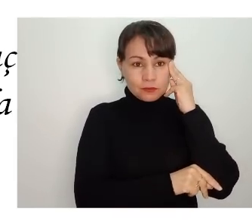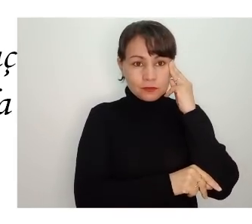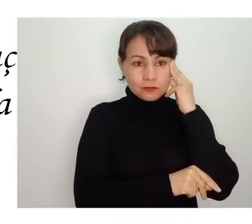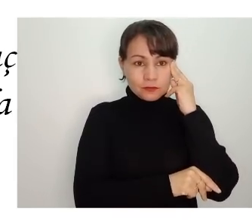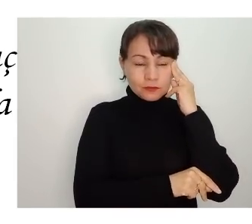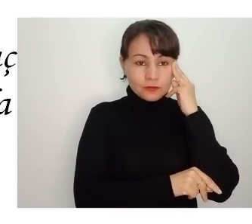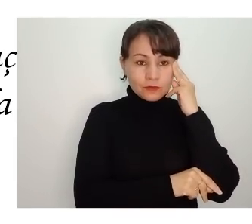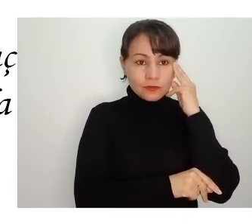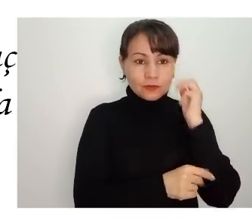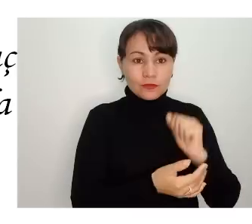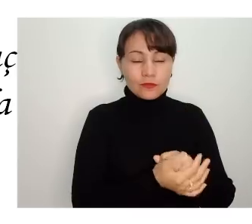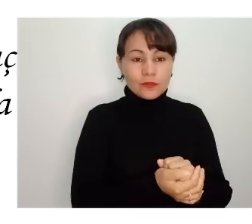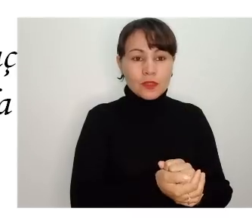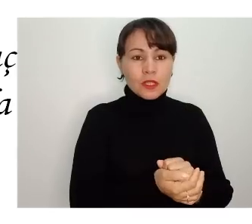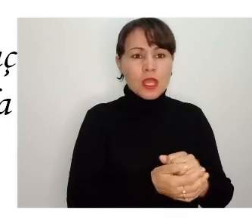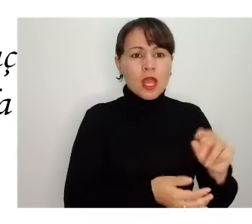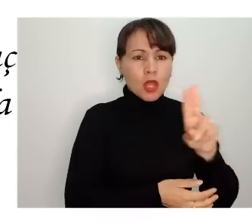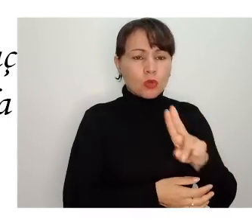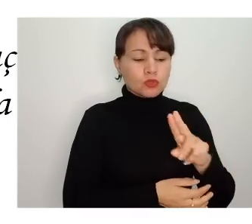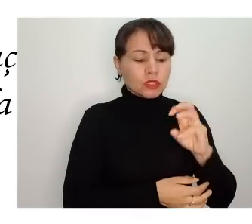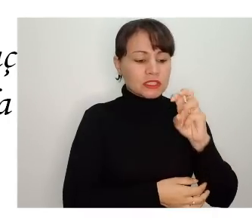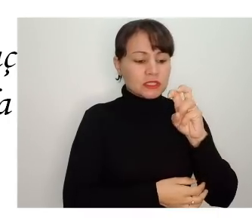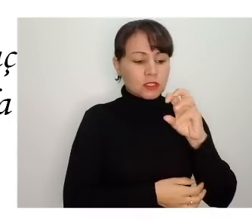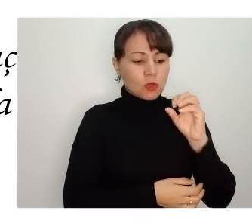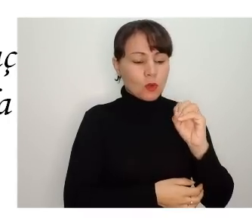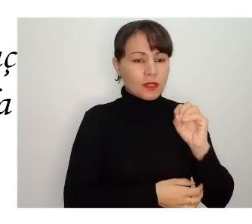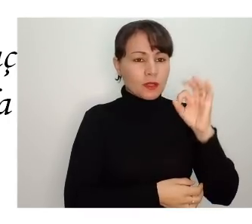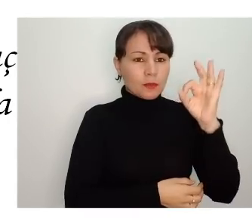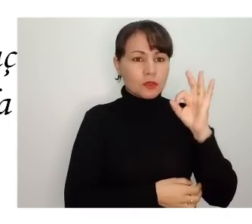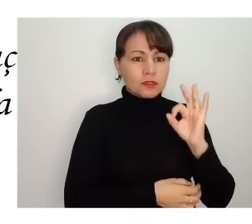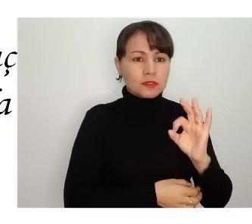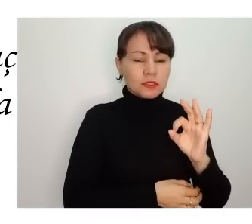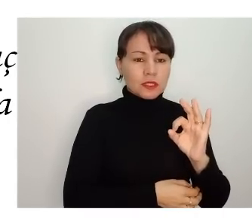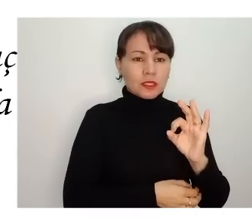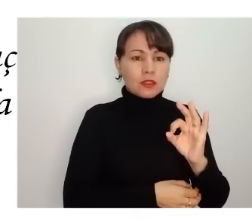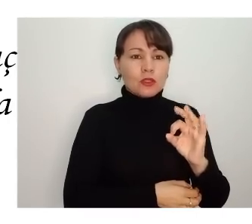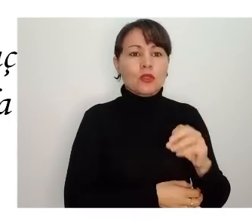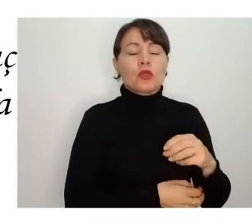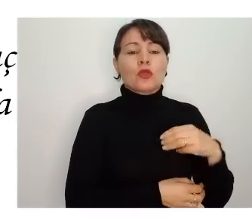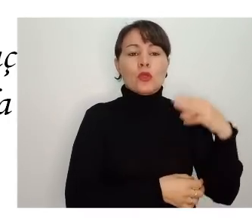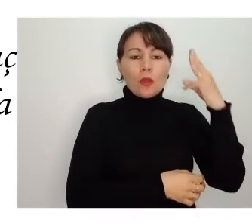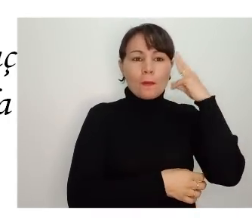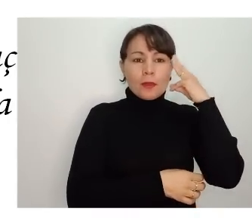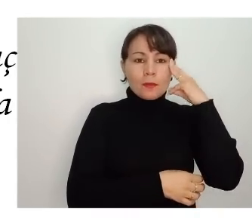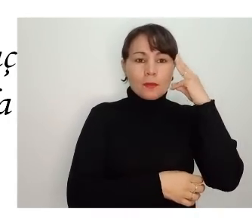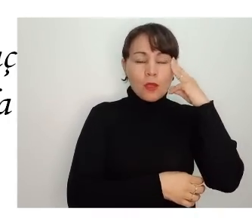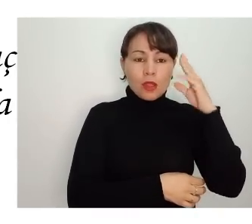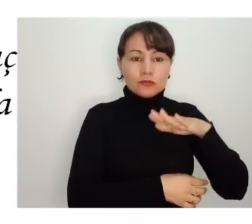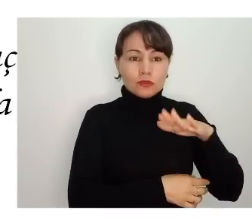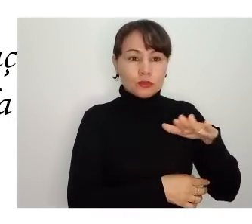memorização. E ela ocupa 50% da preocupação do aluno,